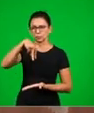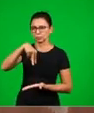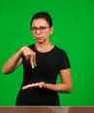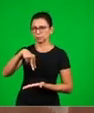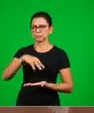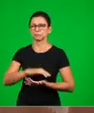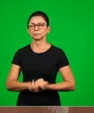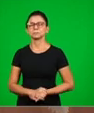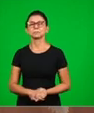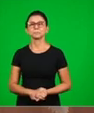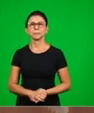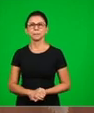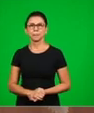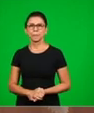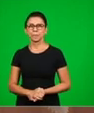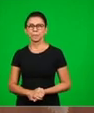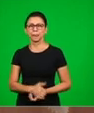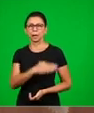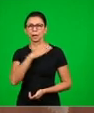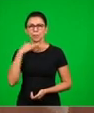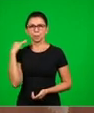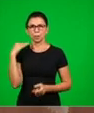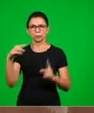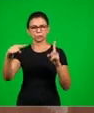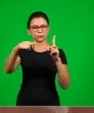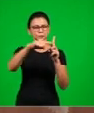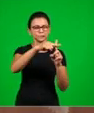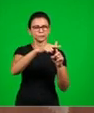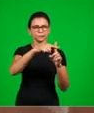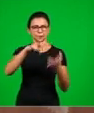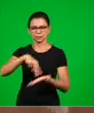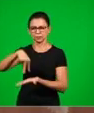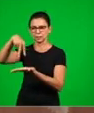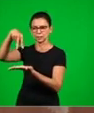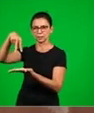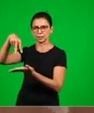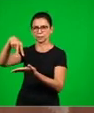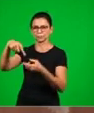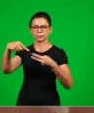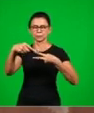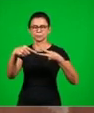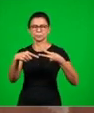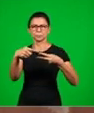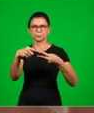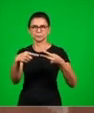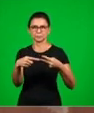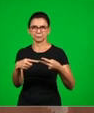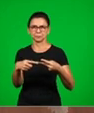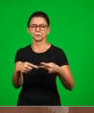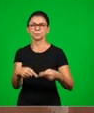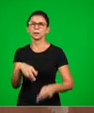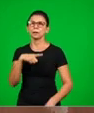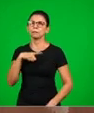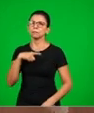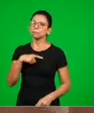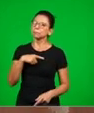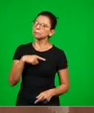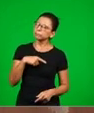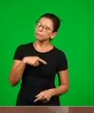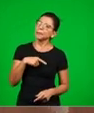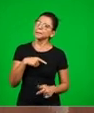confusão. Morte e ressurreição. Nós estamos falando claramente que nós temos um povo que ainda, alguns,